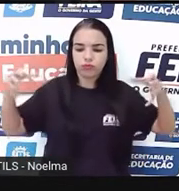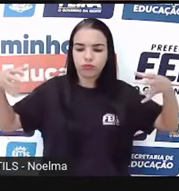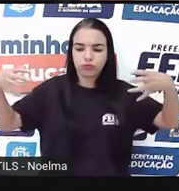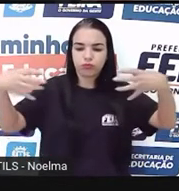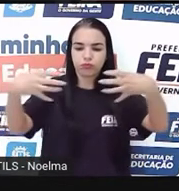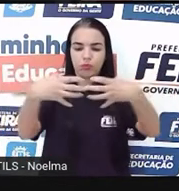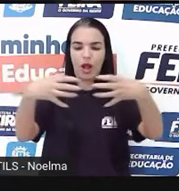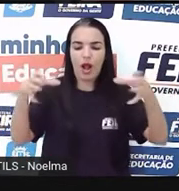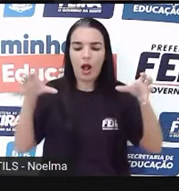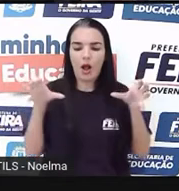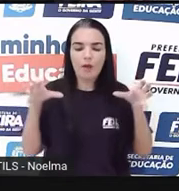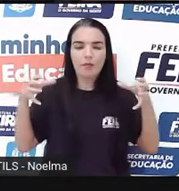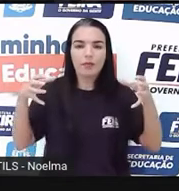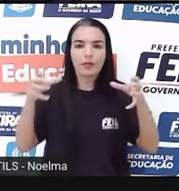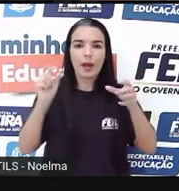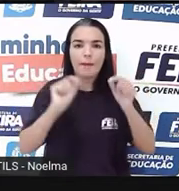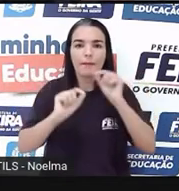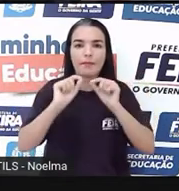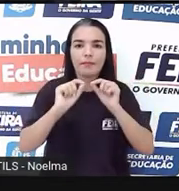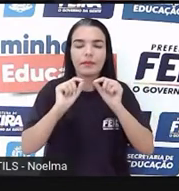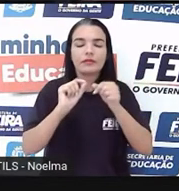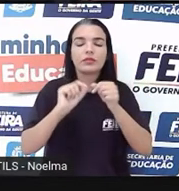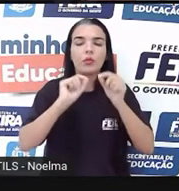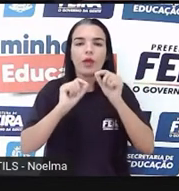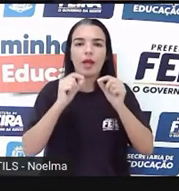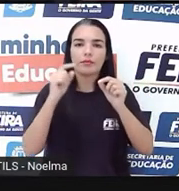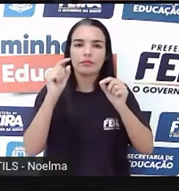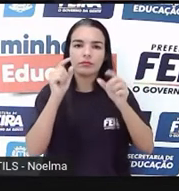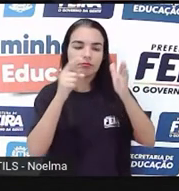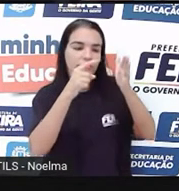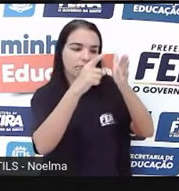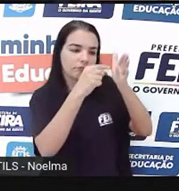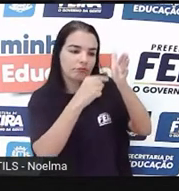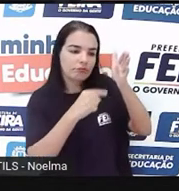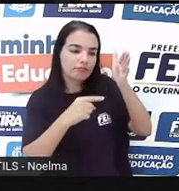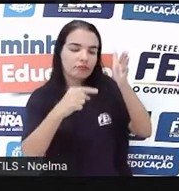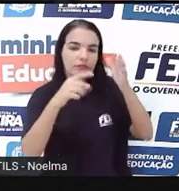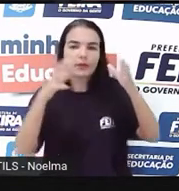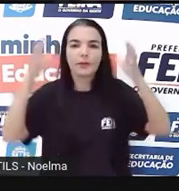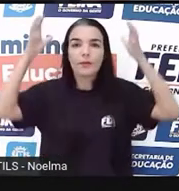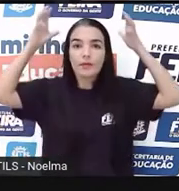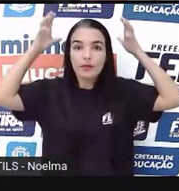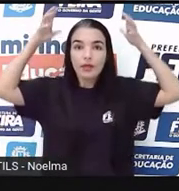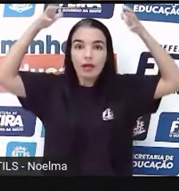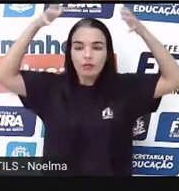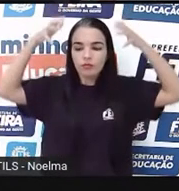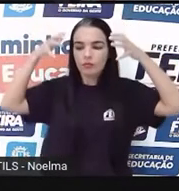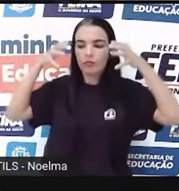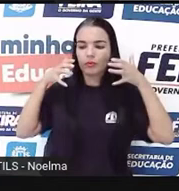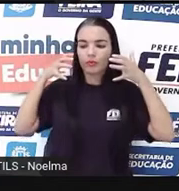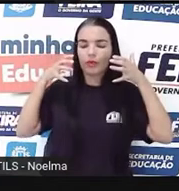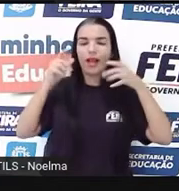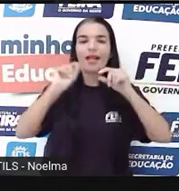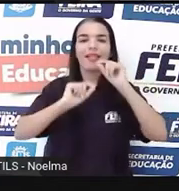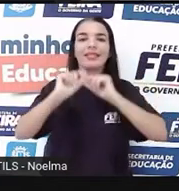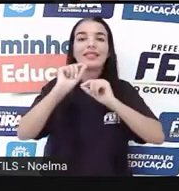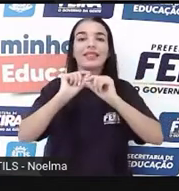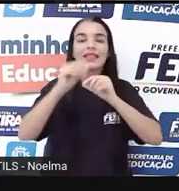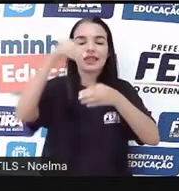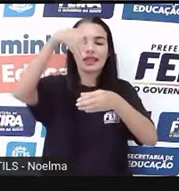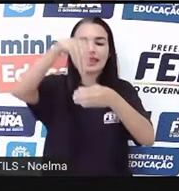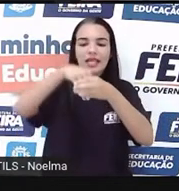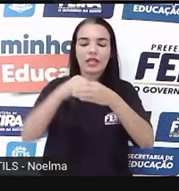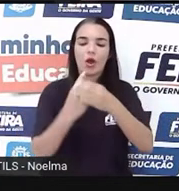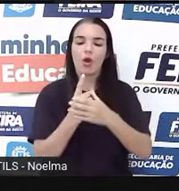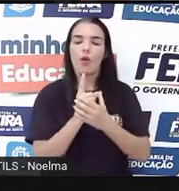uma face cavada nela, desenhada nela, e dentro nós temos o quê? Uma vela.